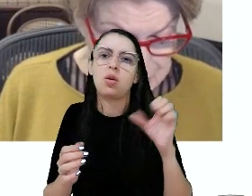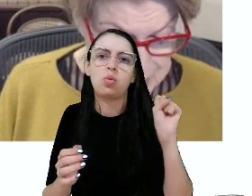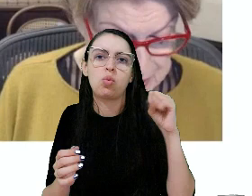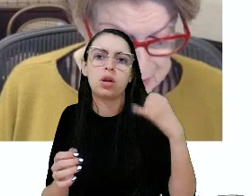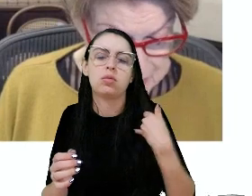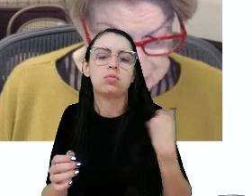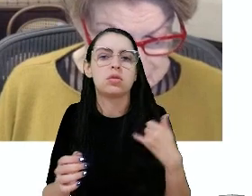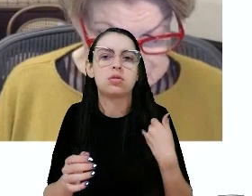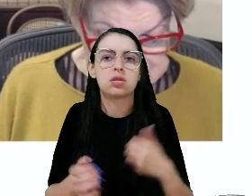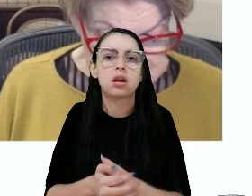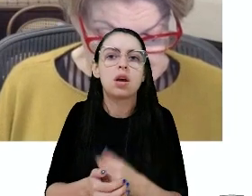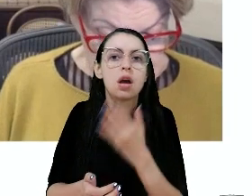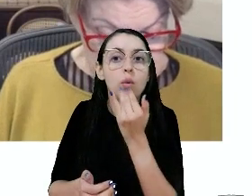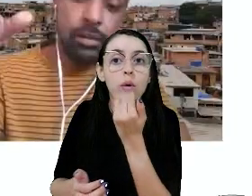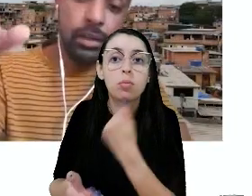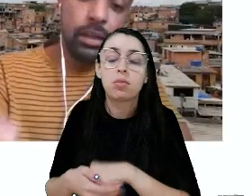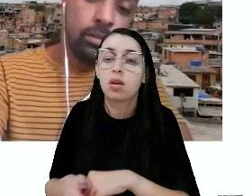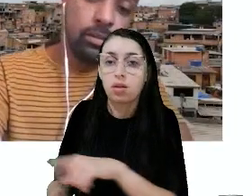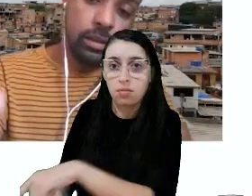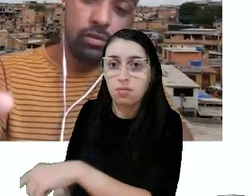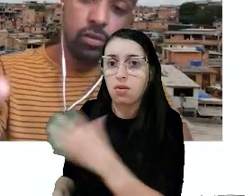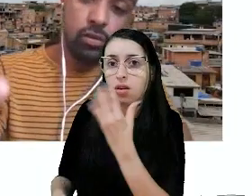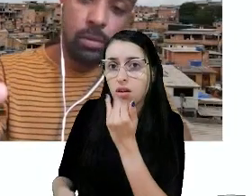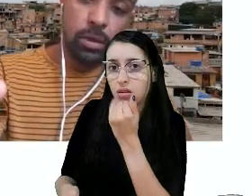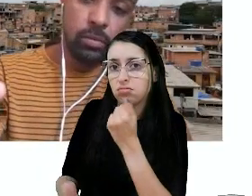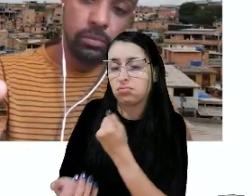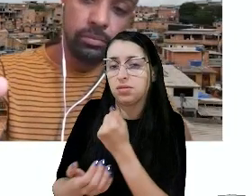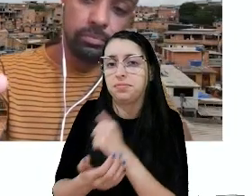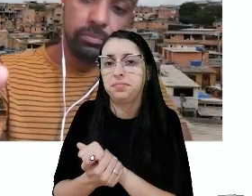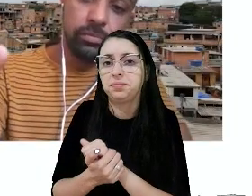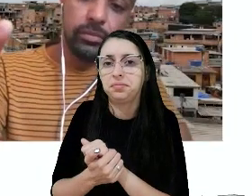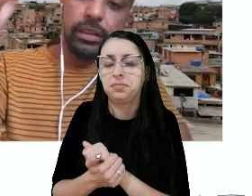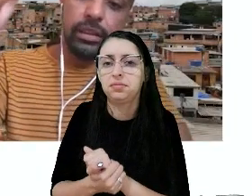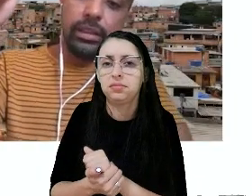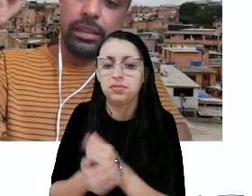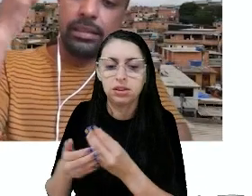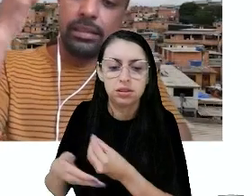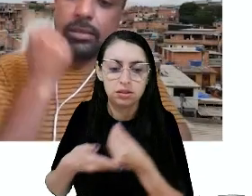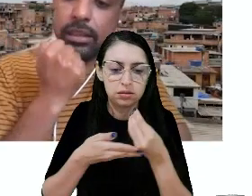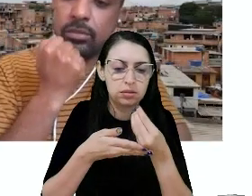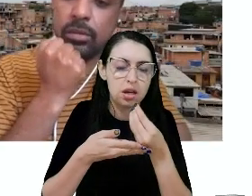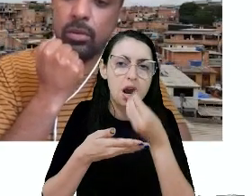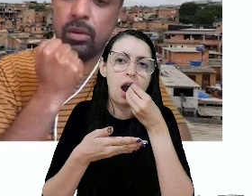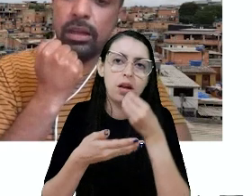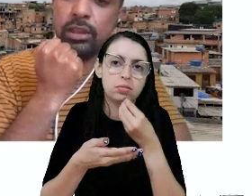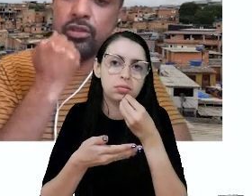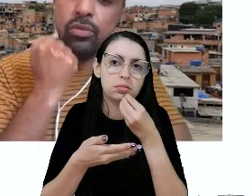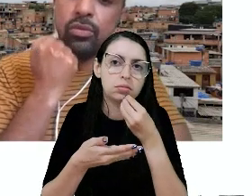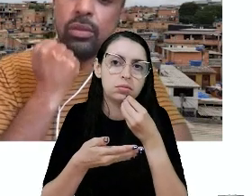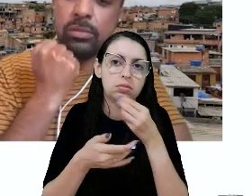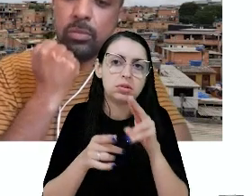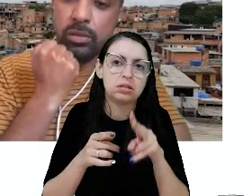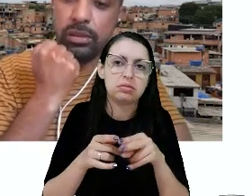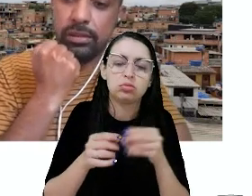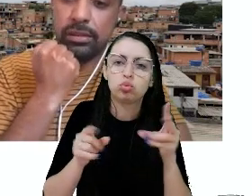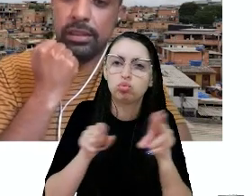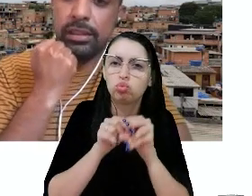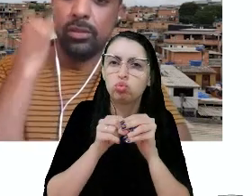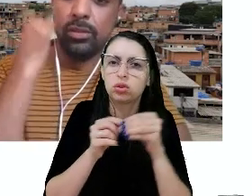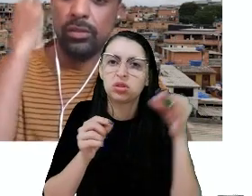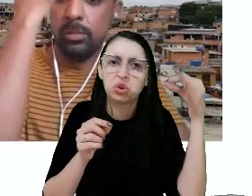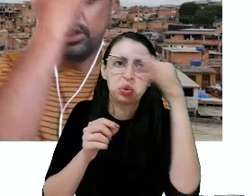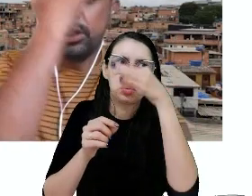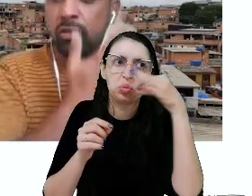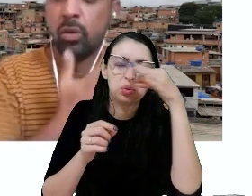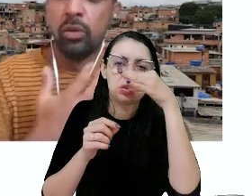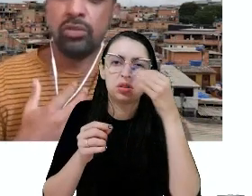estavam ali se alimentando, pegavam aquele sururu com a mão, traziam até sua boca e junto vinham as moscas,